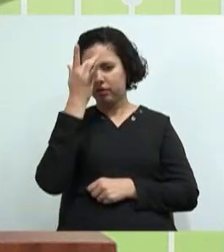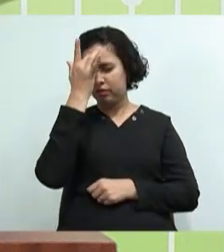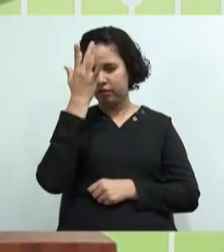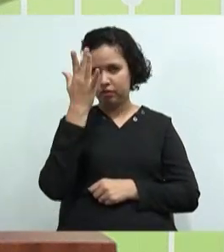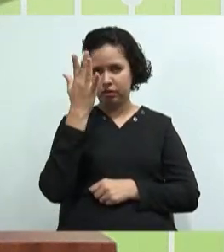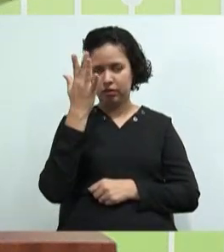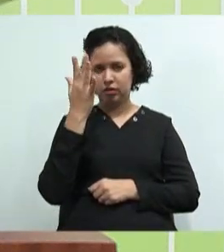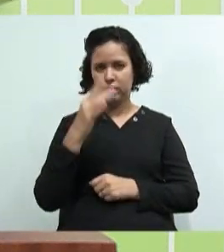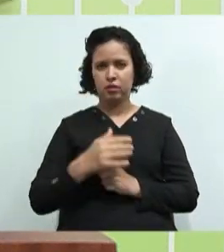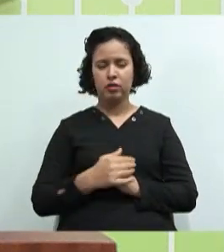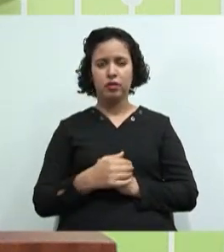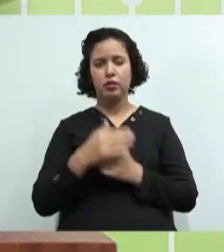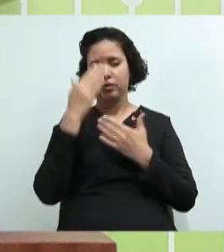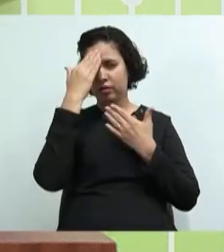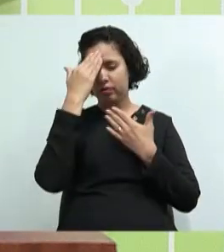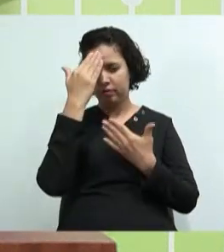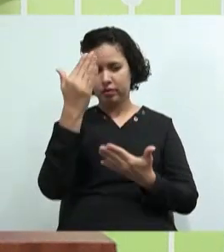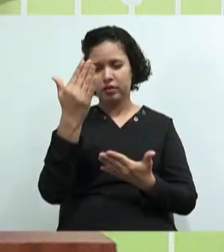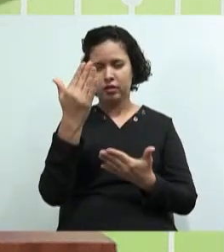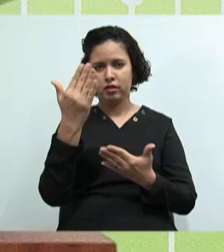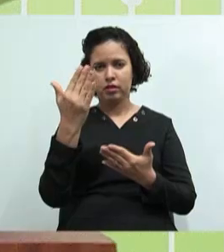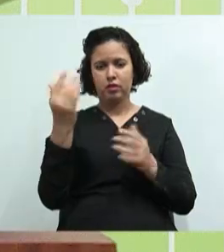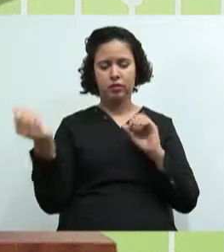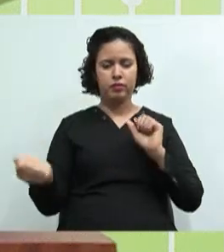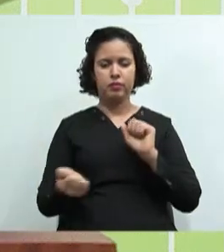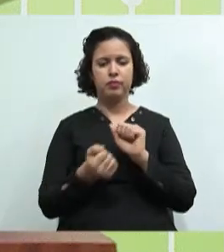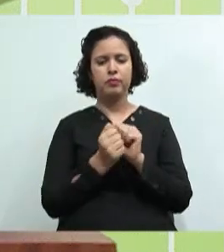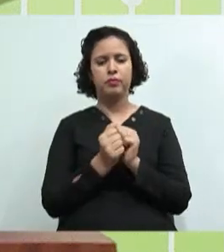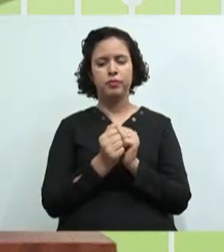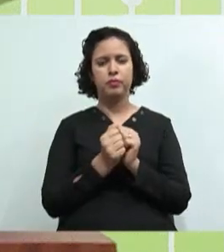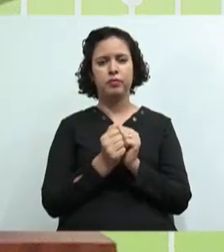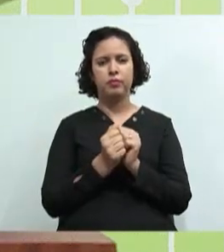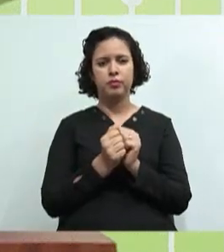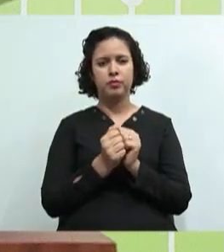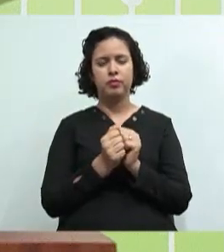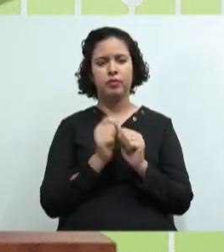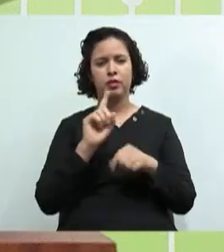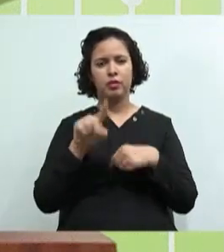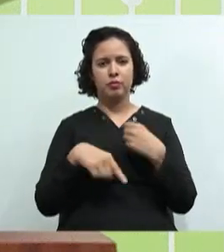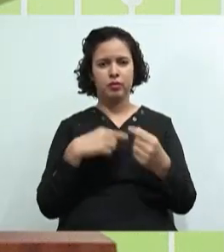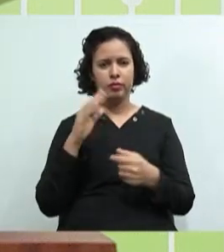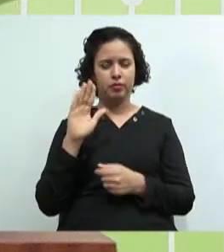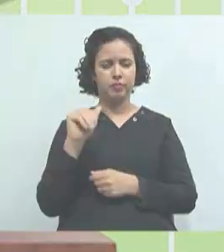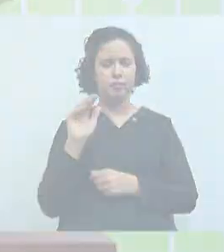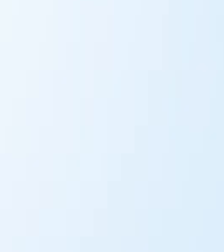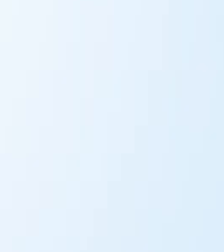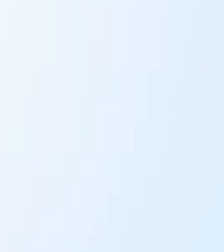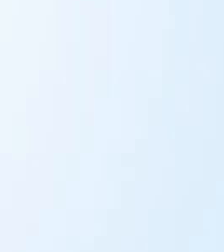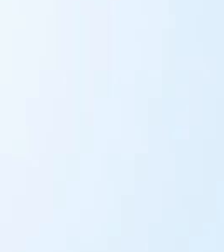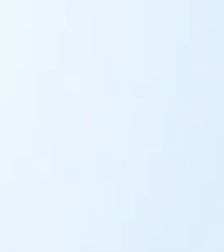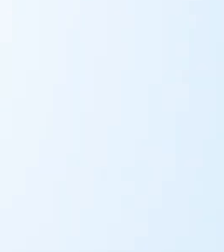aqui para nós, tá bom? Muito obrigado por estar aqui no nosso primeiro bloco e é lógico, até daqui a pouco.